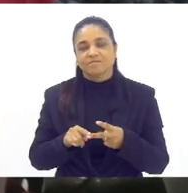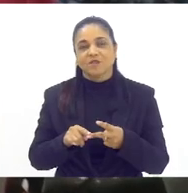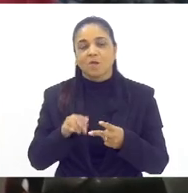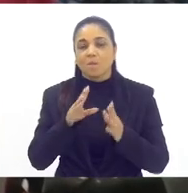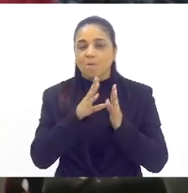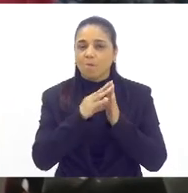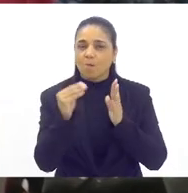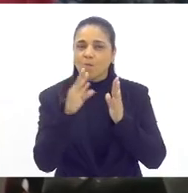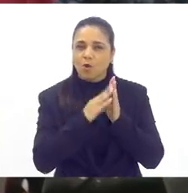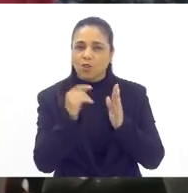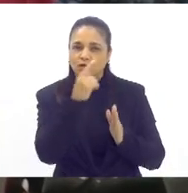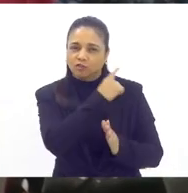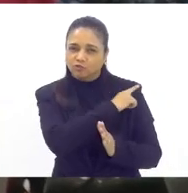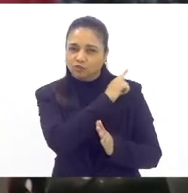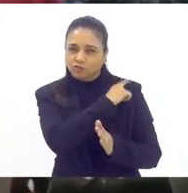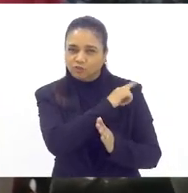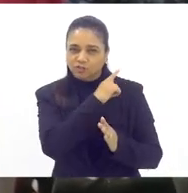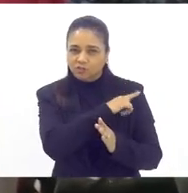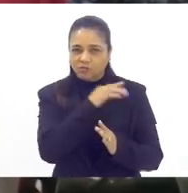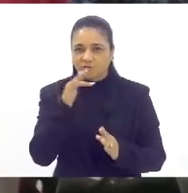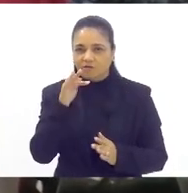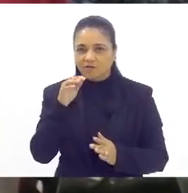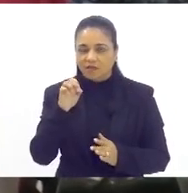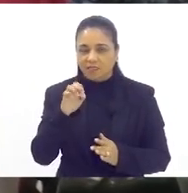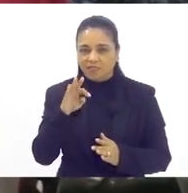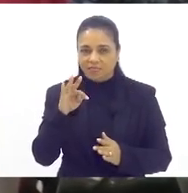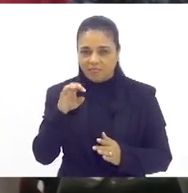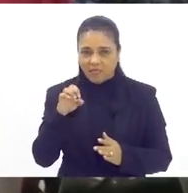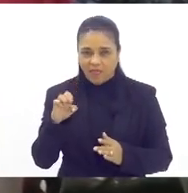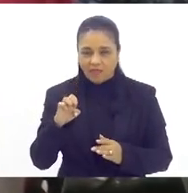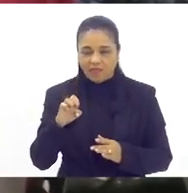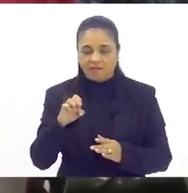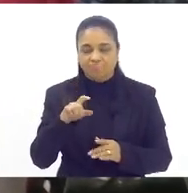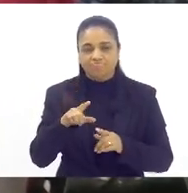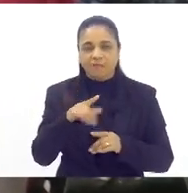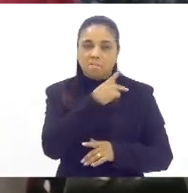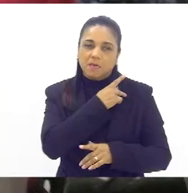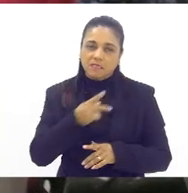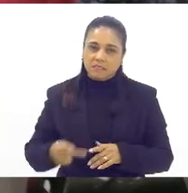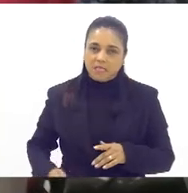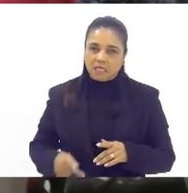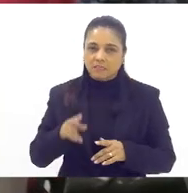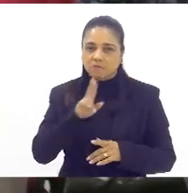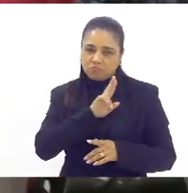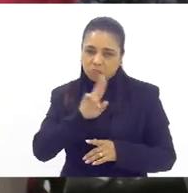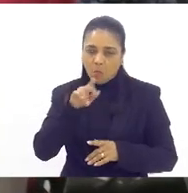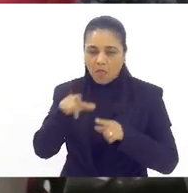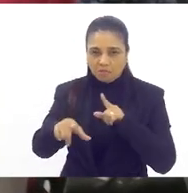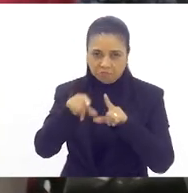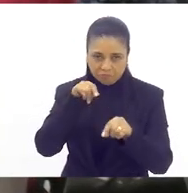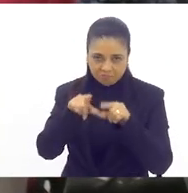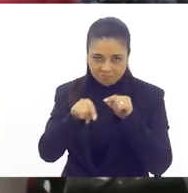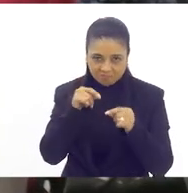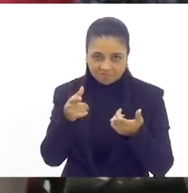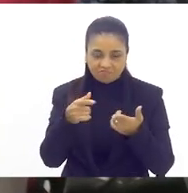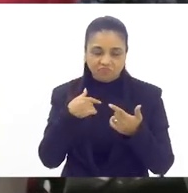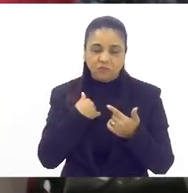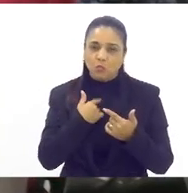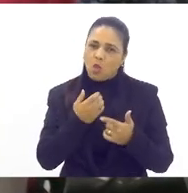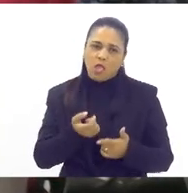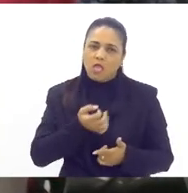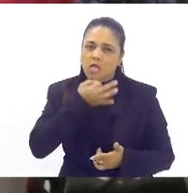gestão da Faetec com a presidência nomeada que não há Nenhuma crítica à figura